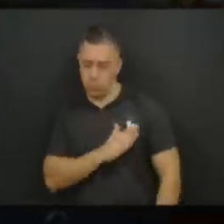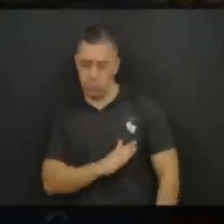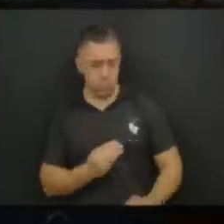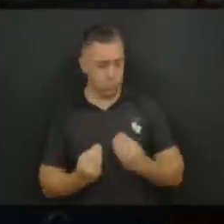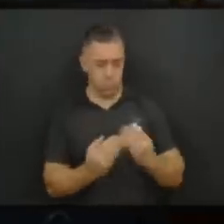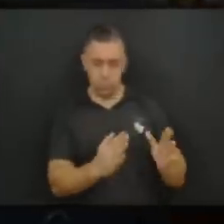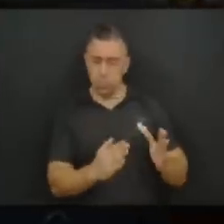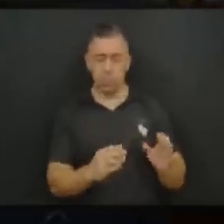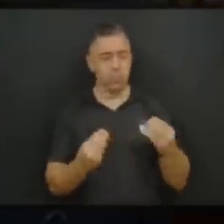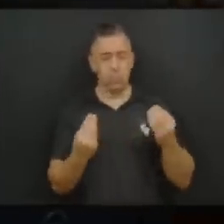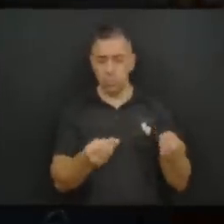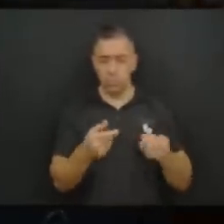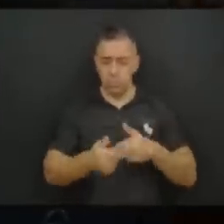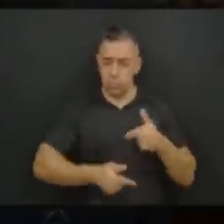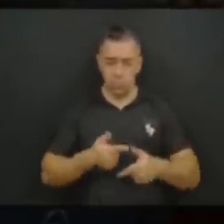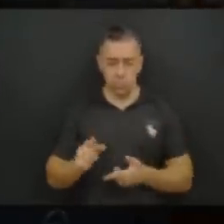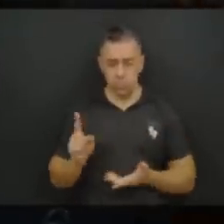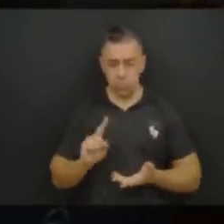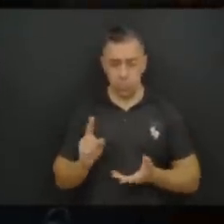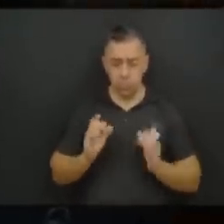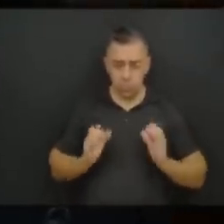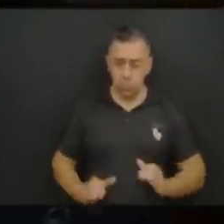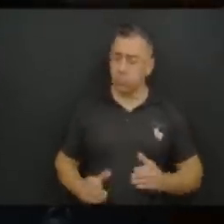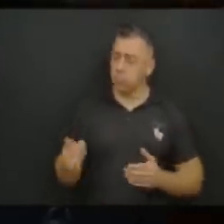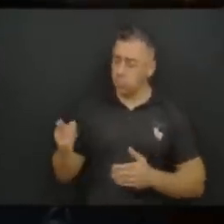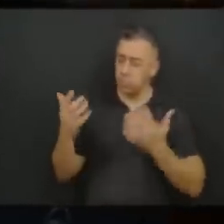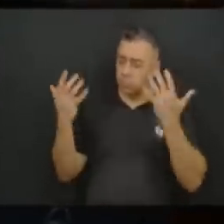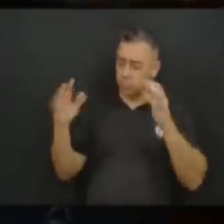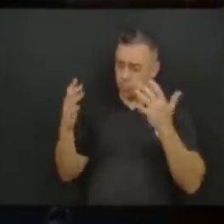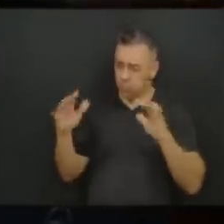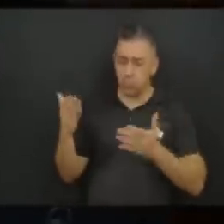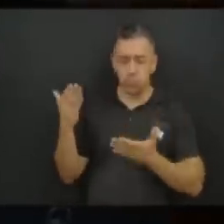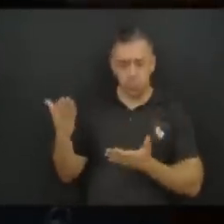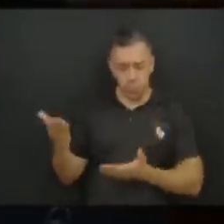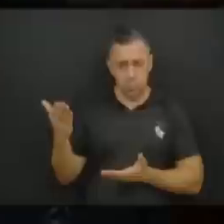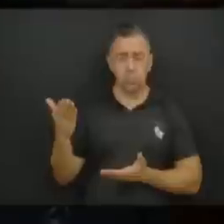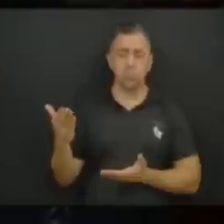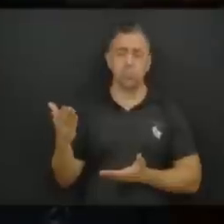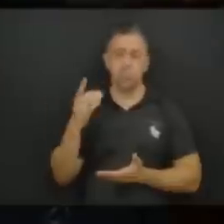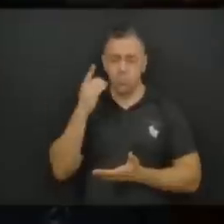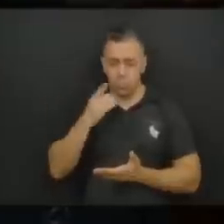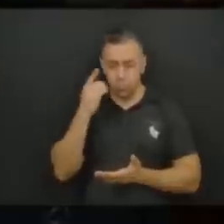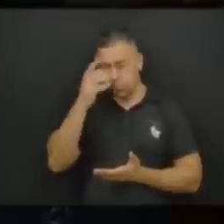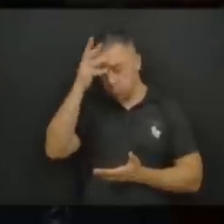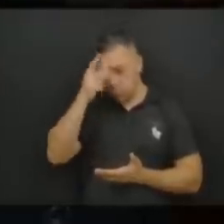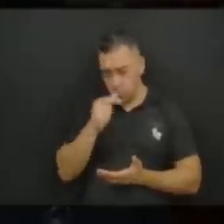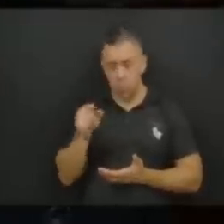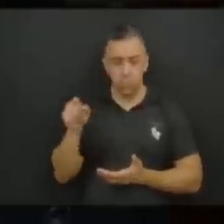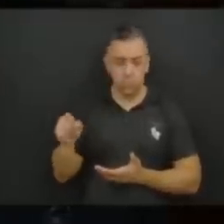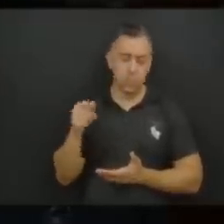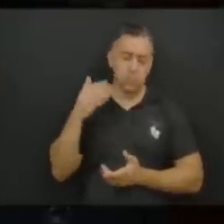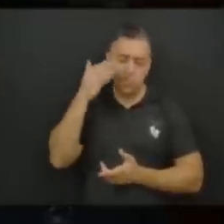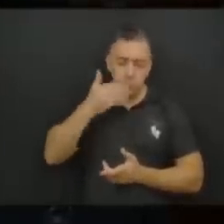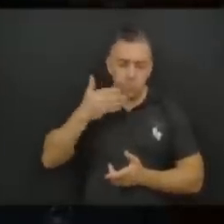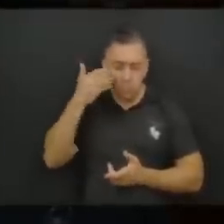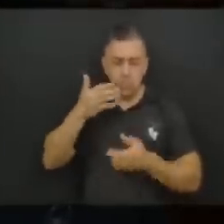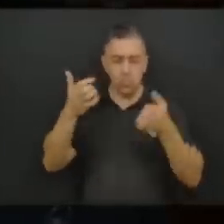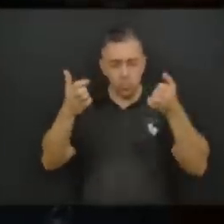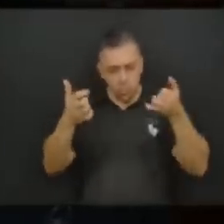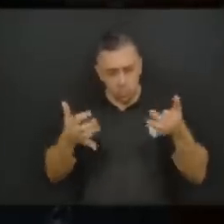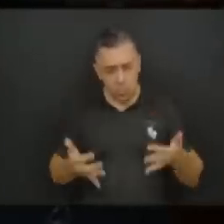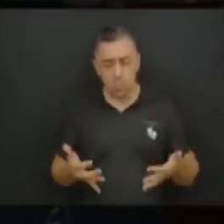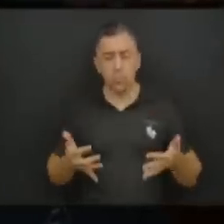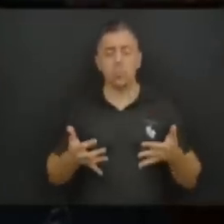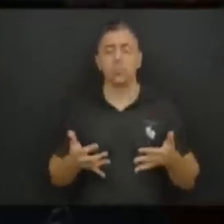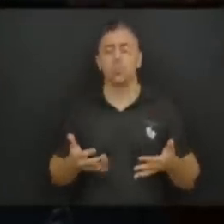vai fornecer esse emprego para o cidadão não quero parabenizar a vossa excelência por por por esse discurso por essas colocações